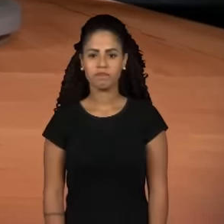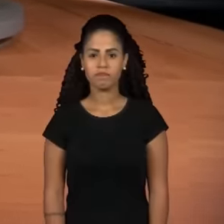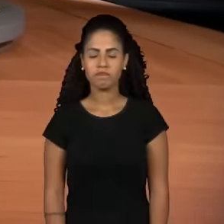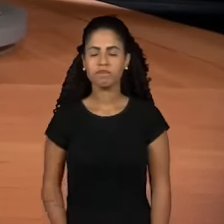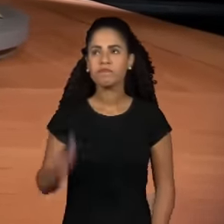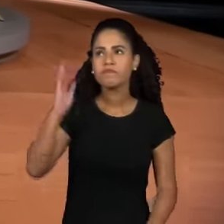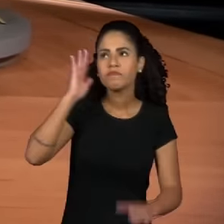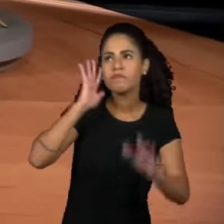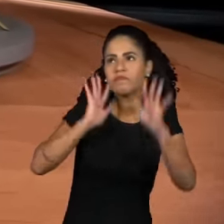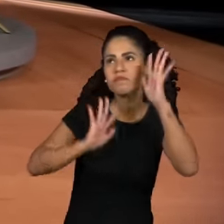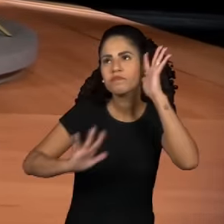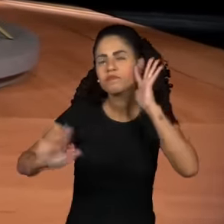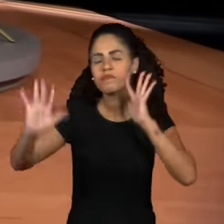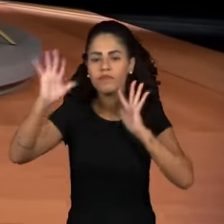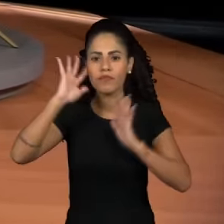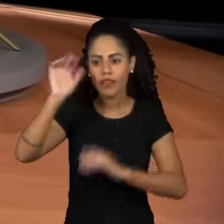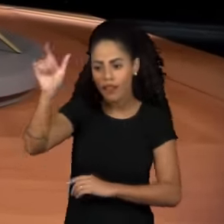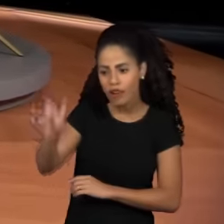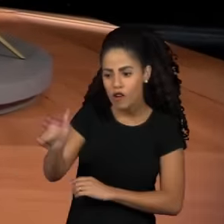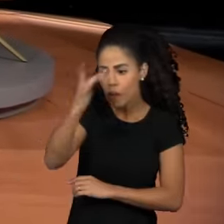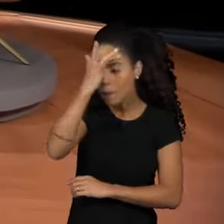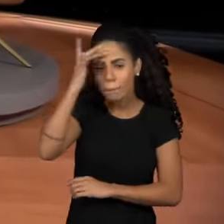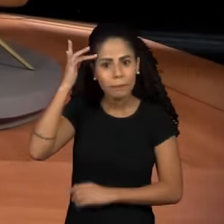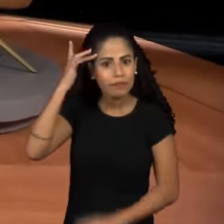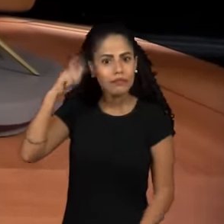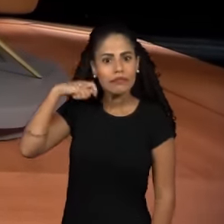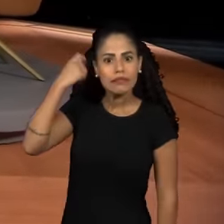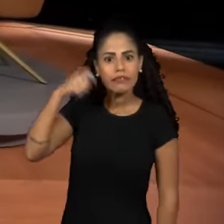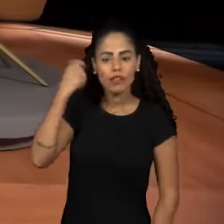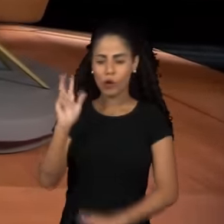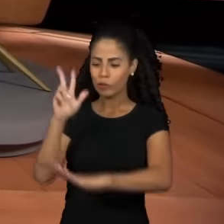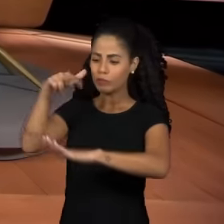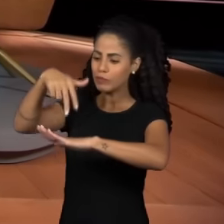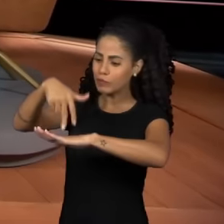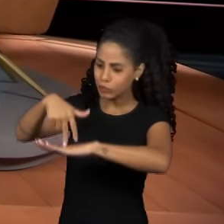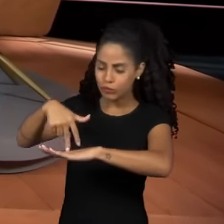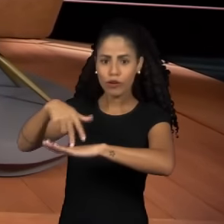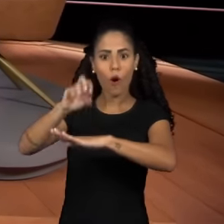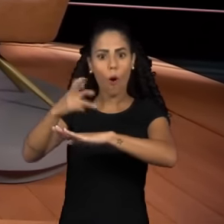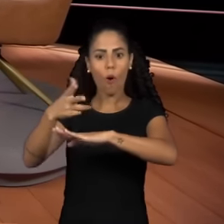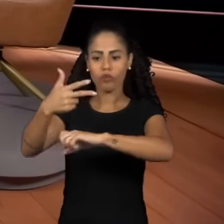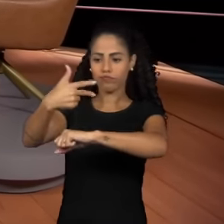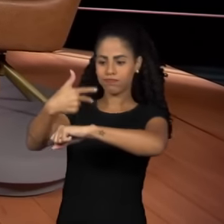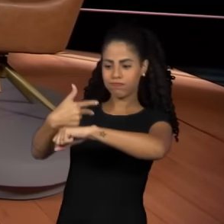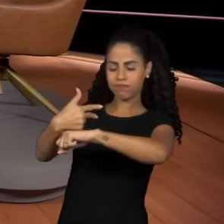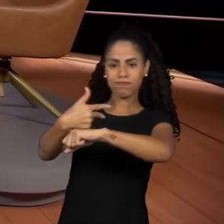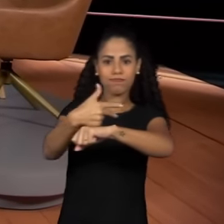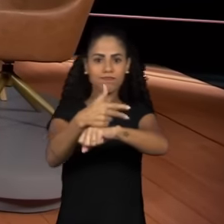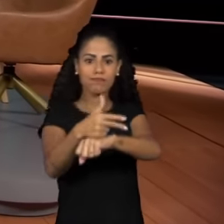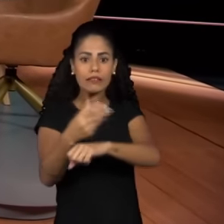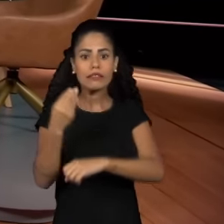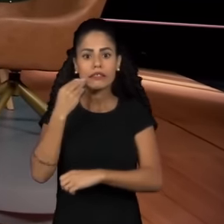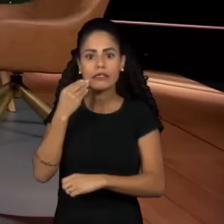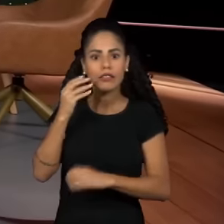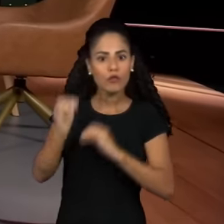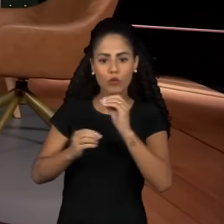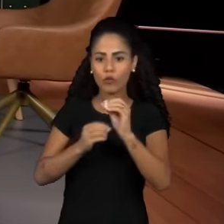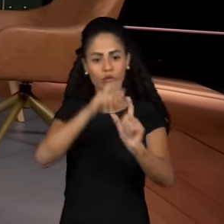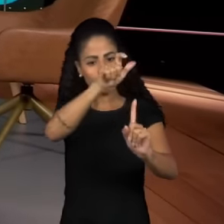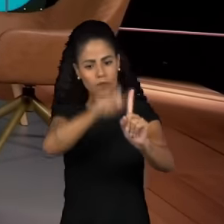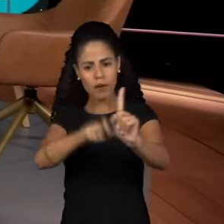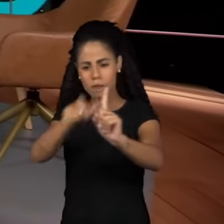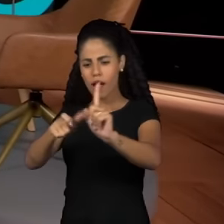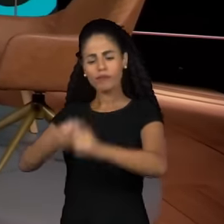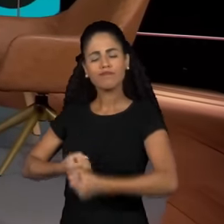magia é essa em que um artista sobe a um tablado ou encara uma câmera e desdobra as fibras do seu coração para